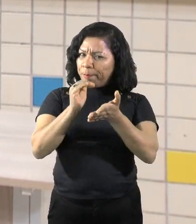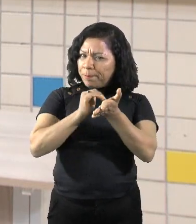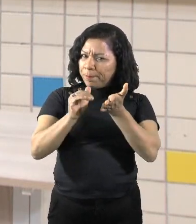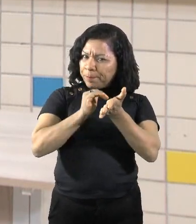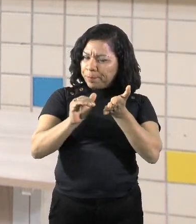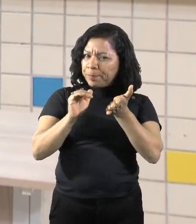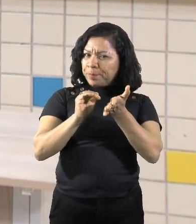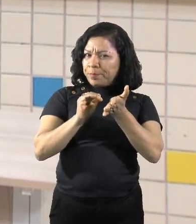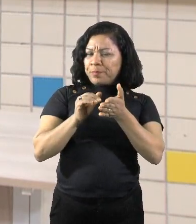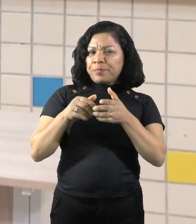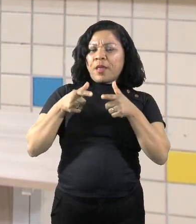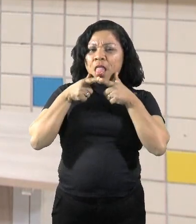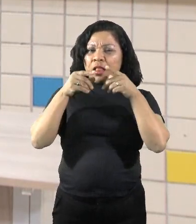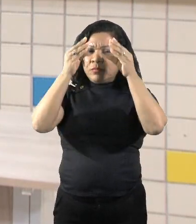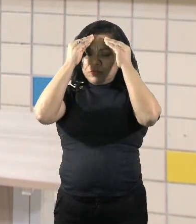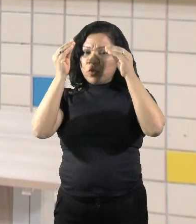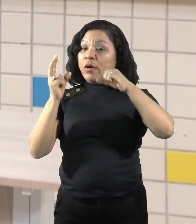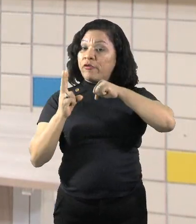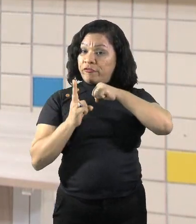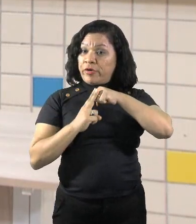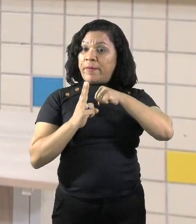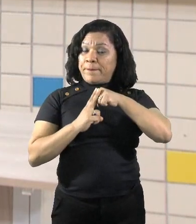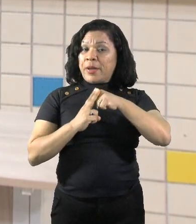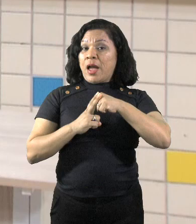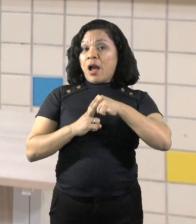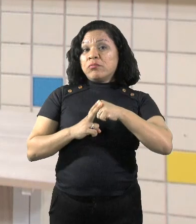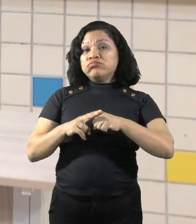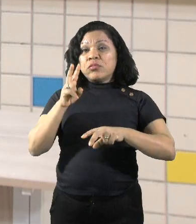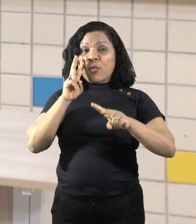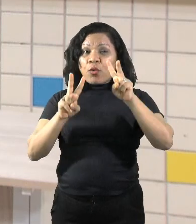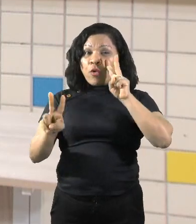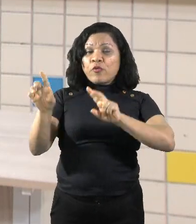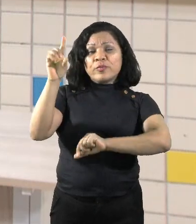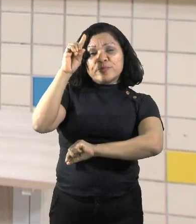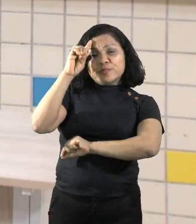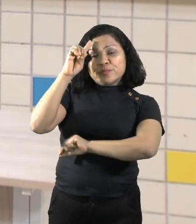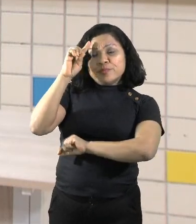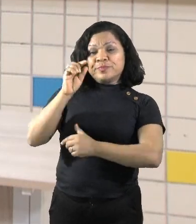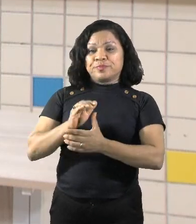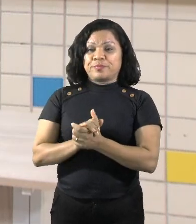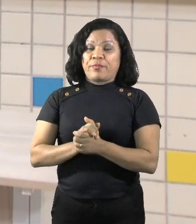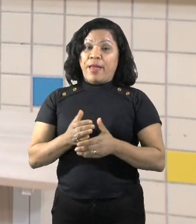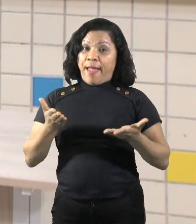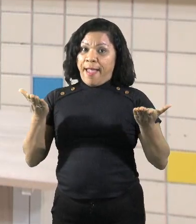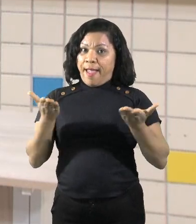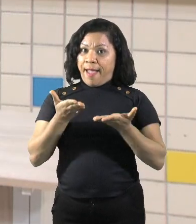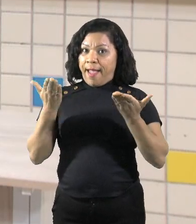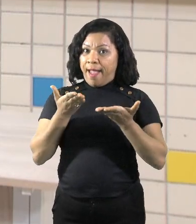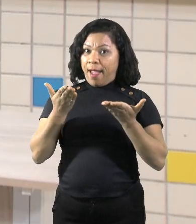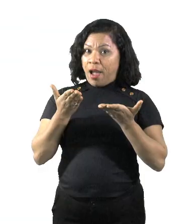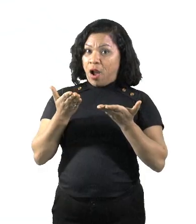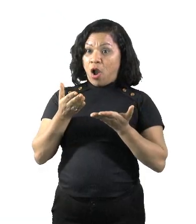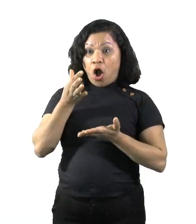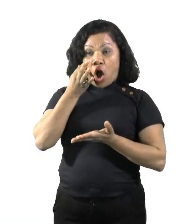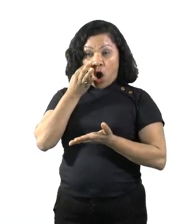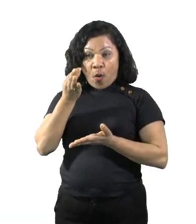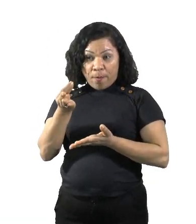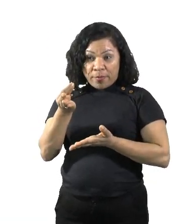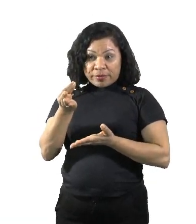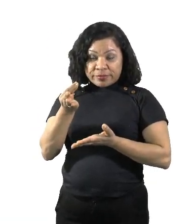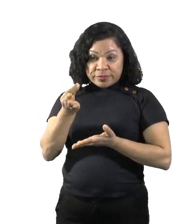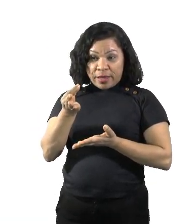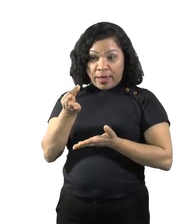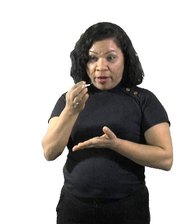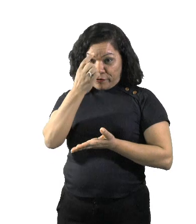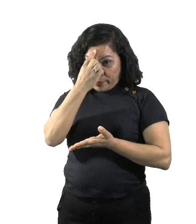essa linguagem verbal é o que nós mais vemos no nosso dia a dia. Agora, observe esse outro código aí, essa outra